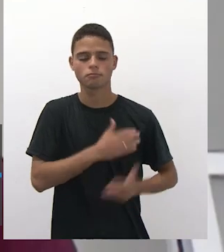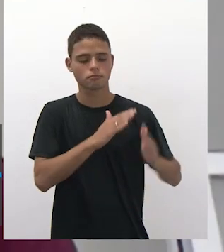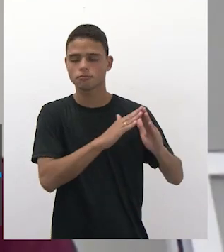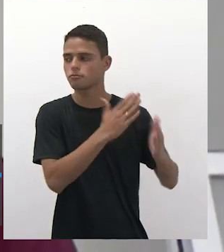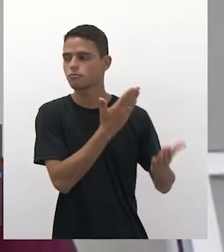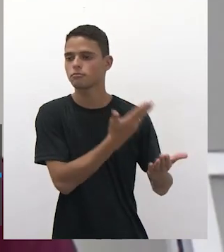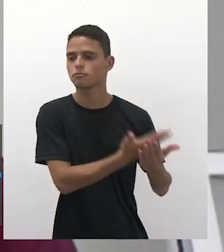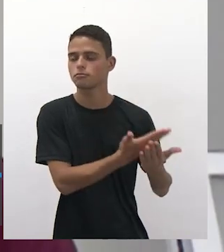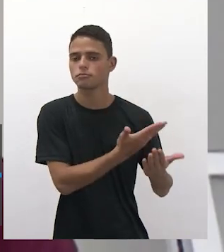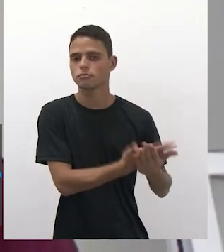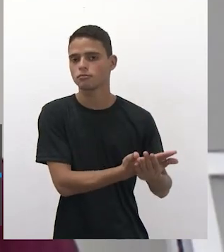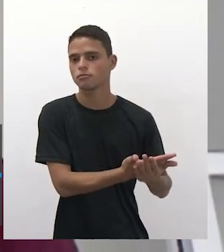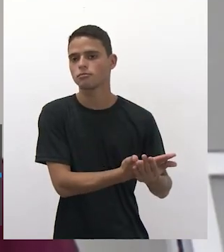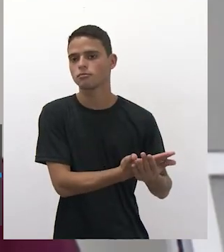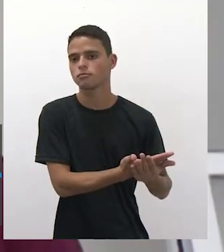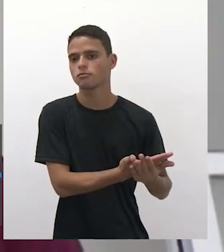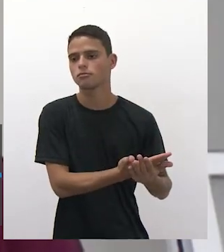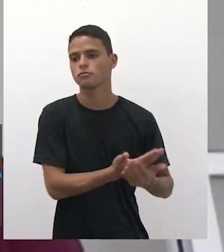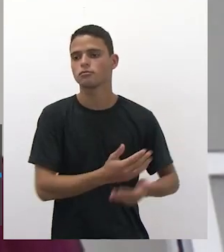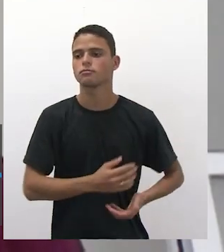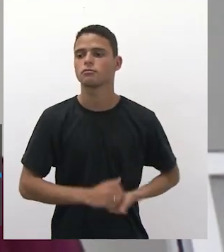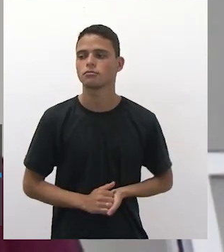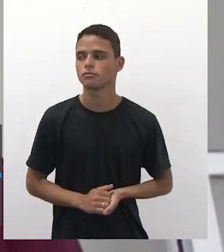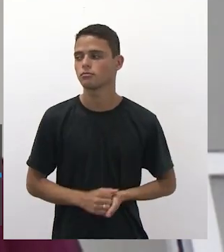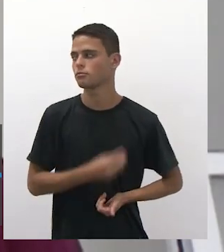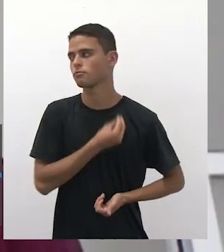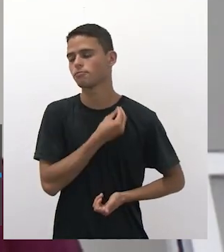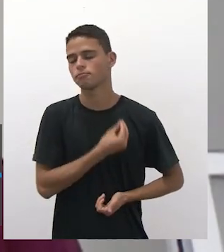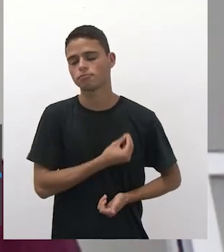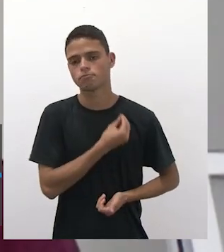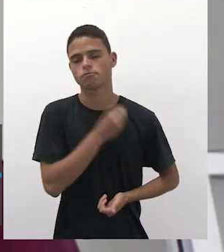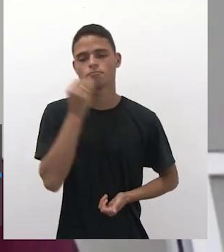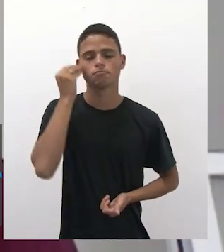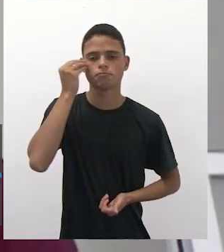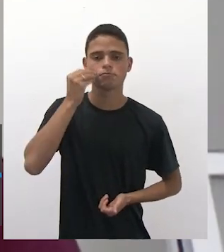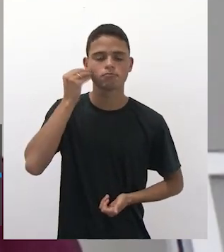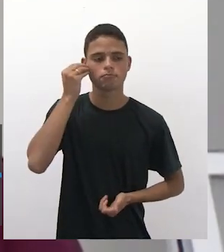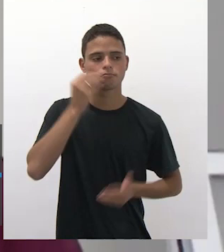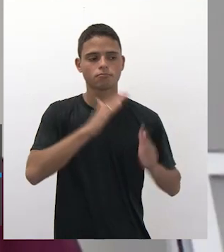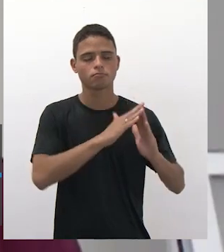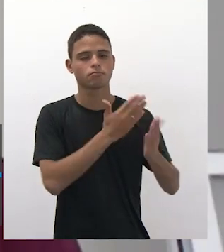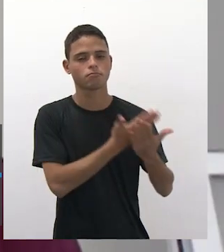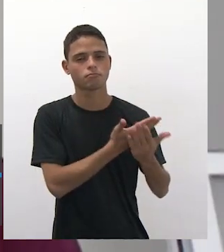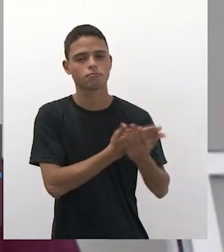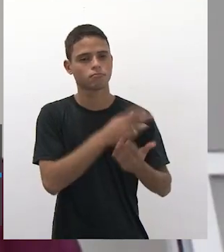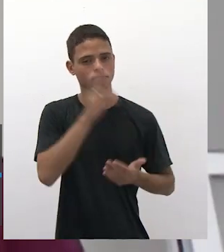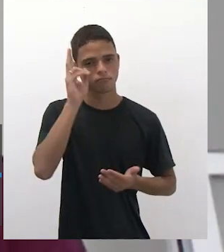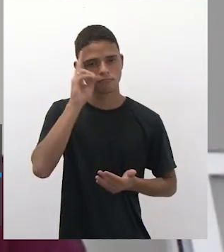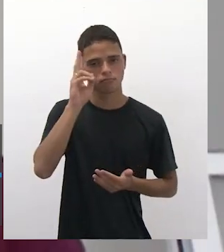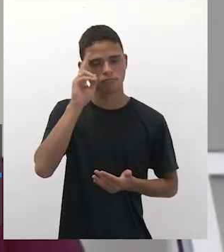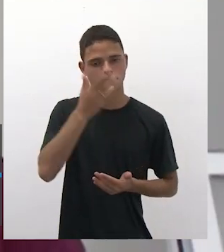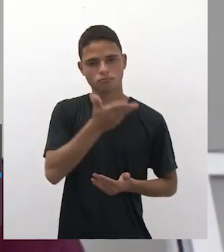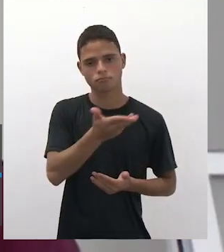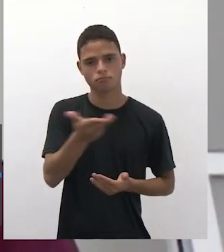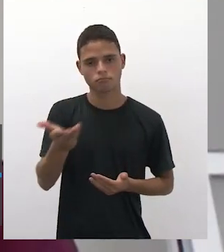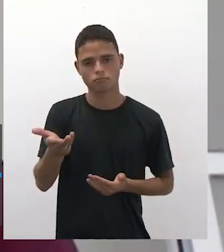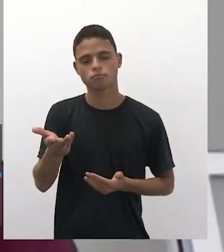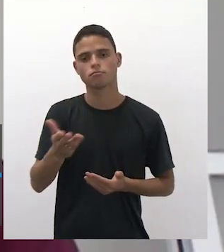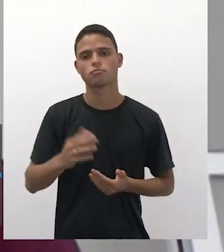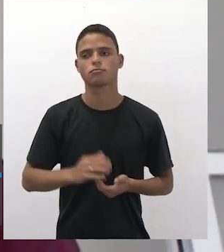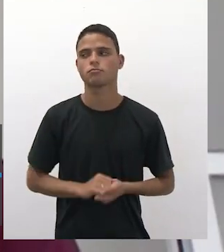escolar, na sua vivência escolar. Lembre-se vocês, quando